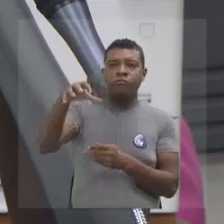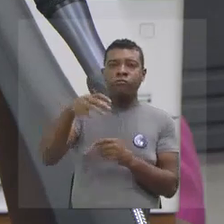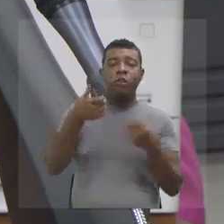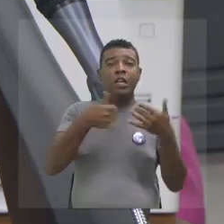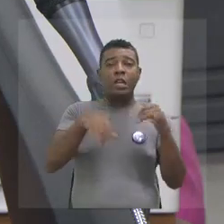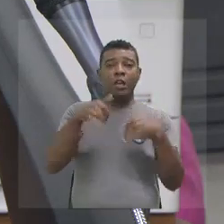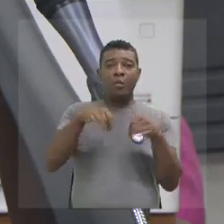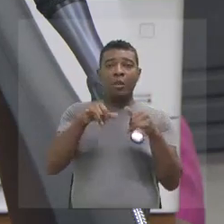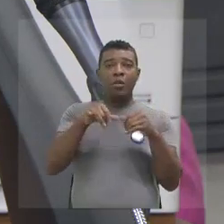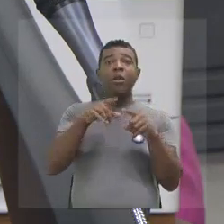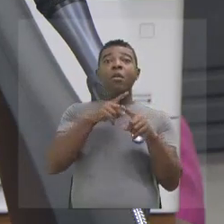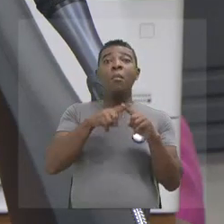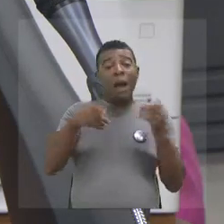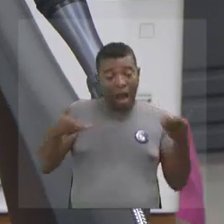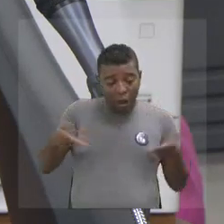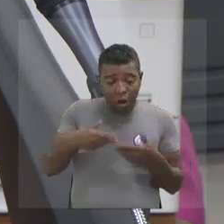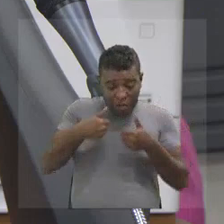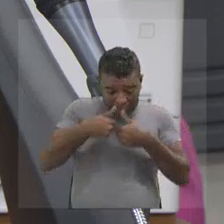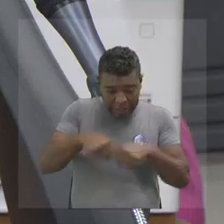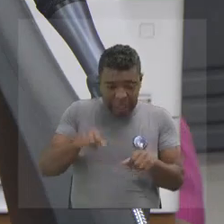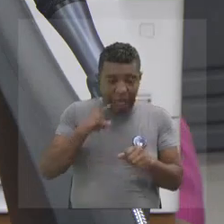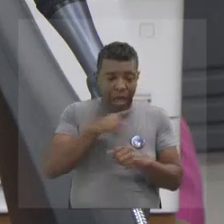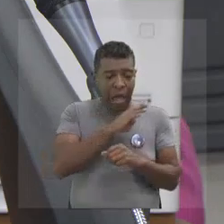dos BIOS fertilizantes